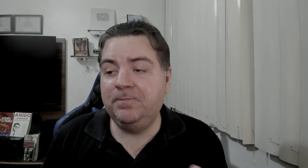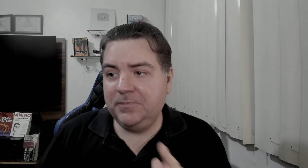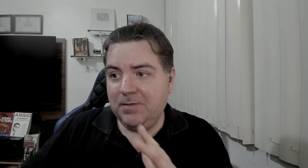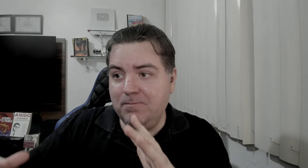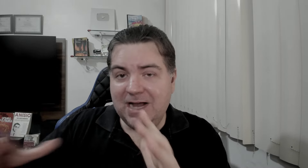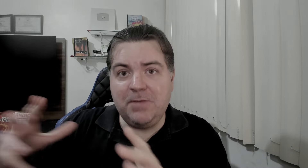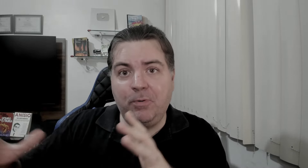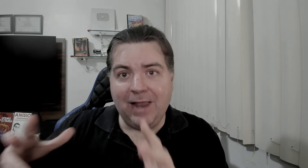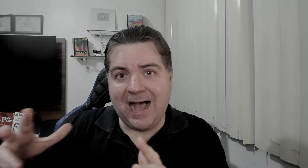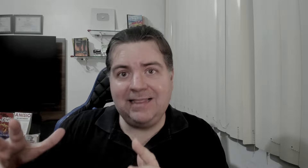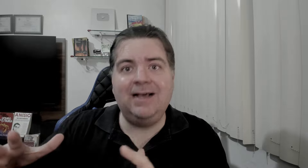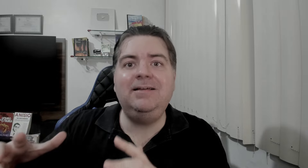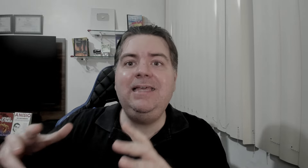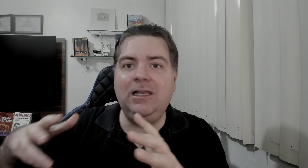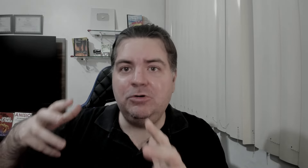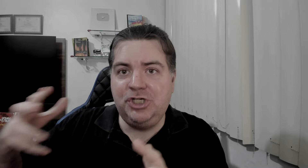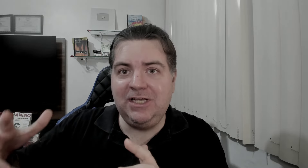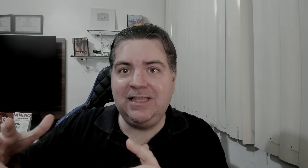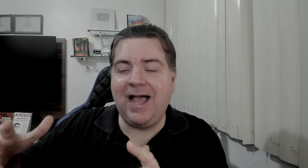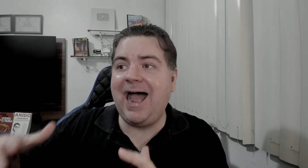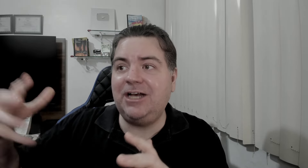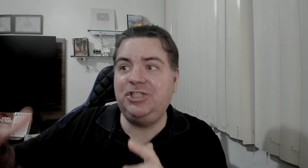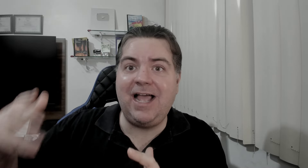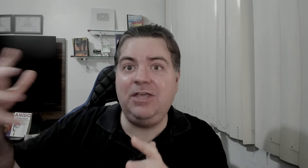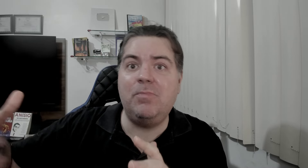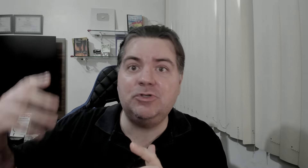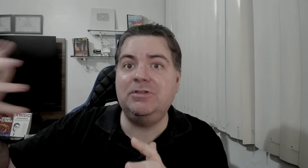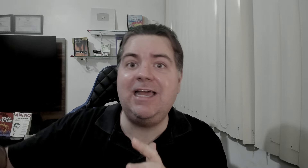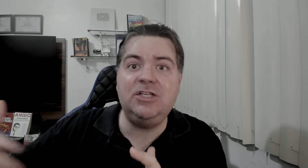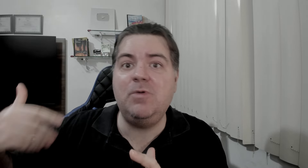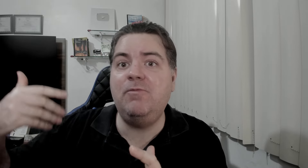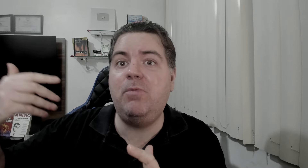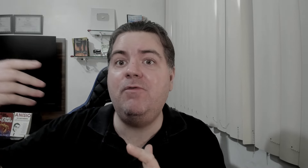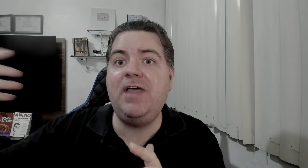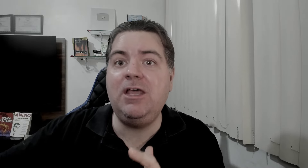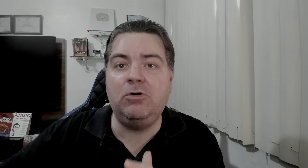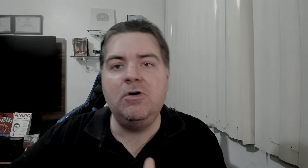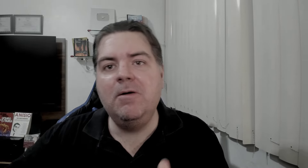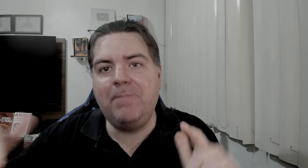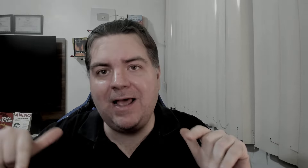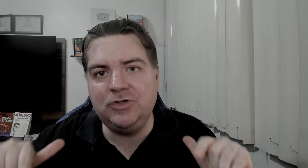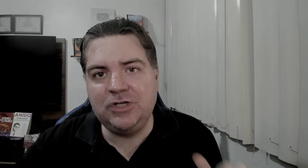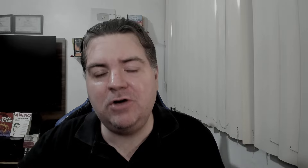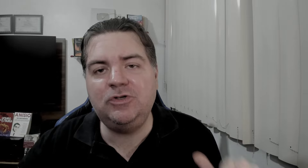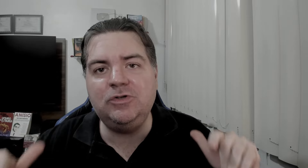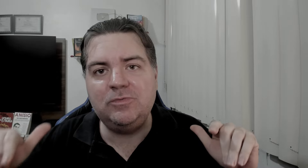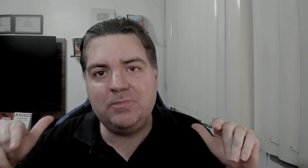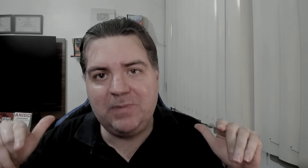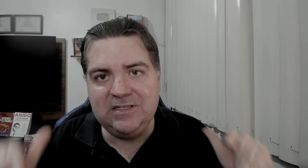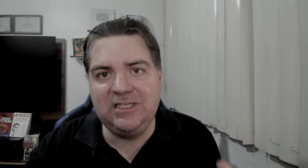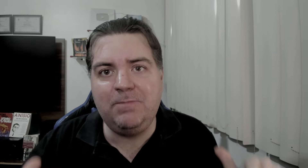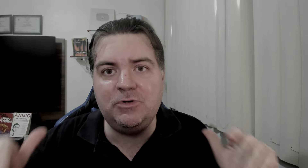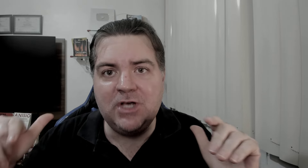foi manipulada, iludida a achar que o bolsonarismo é um bom veículo para os seus